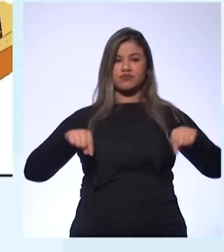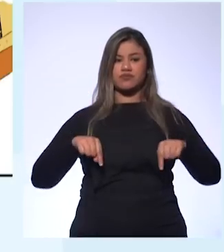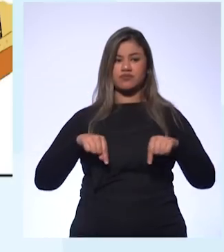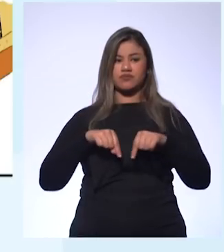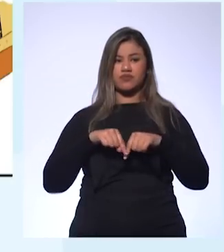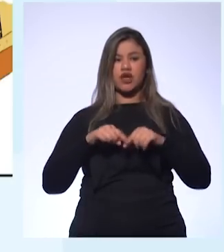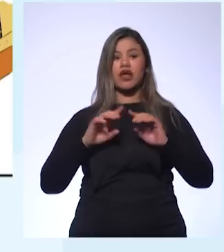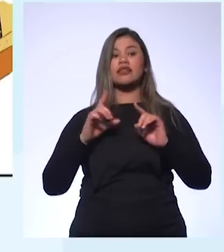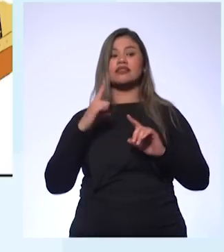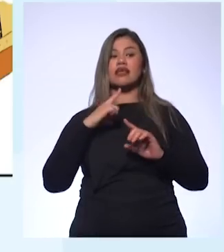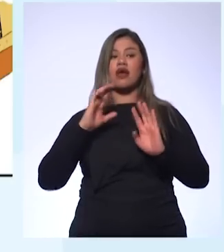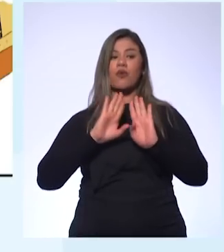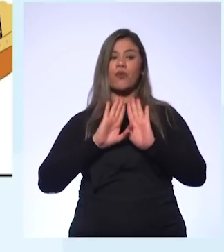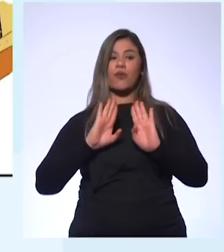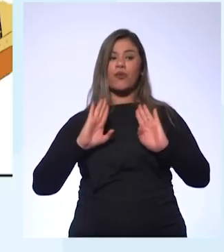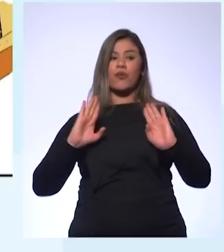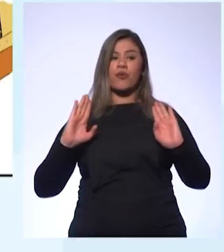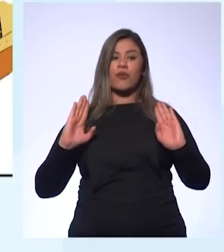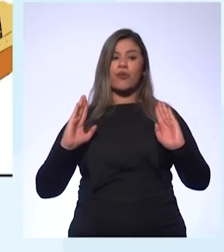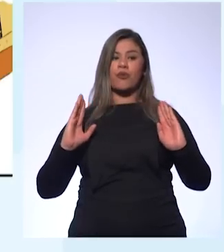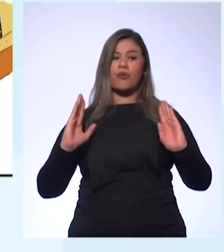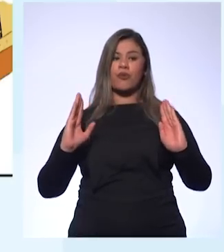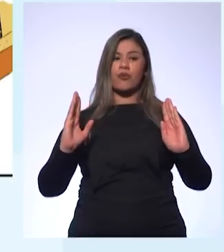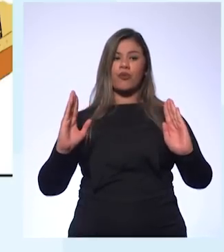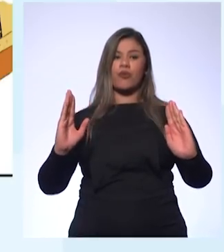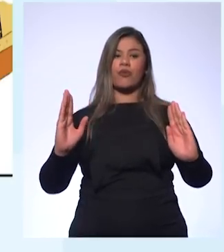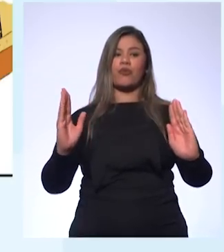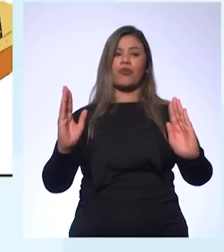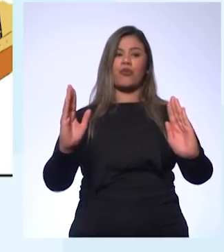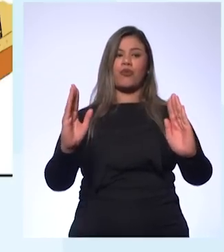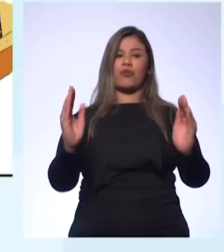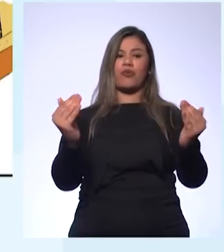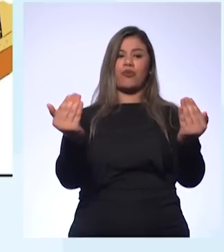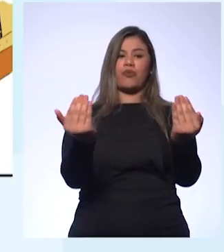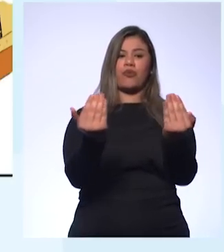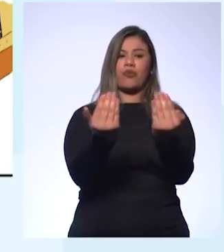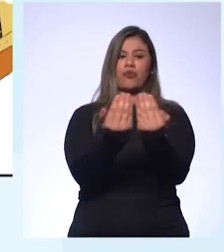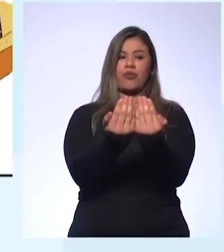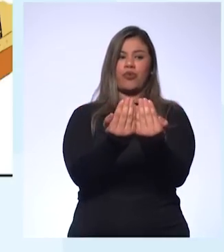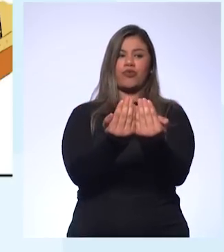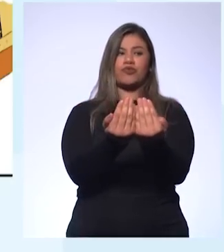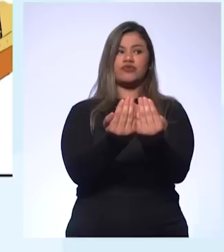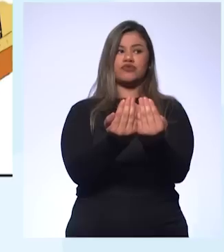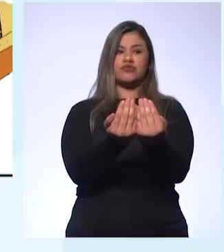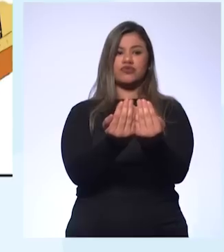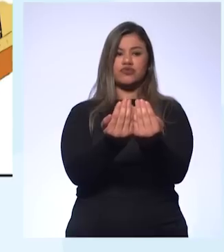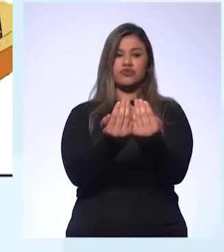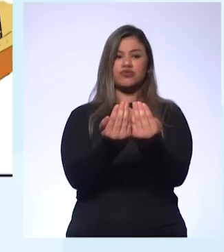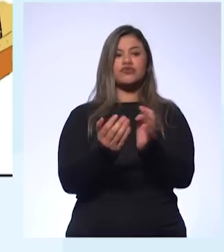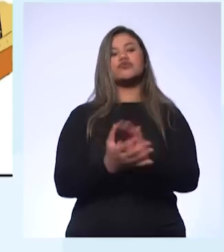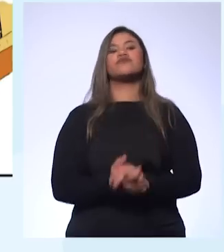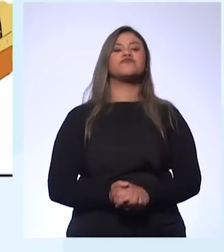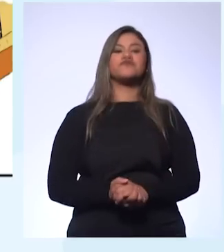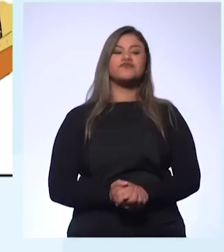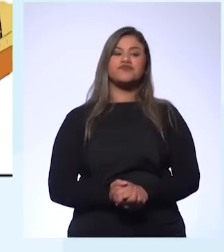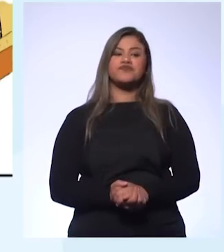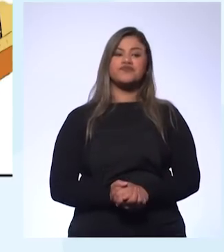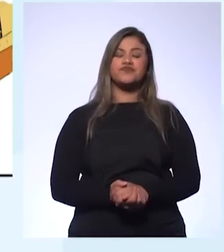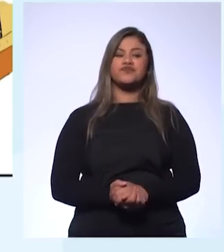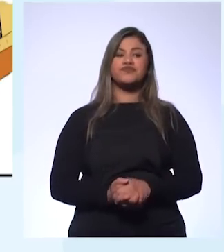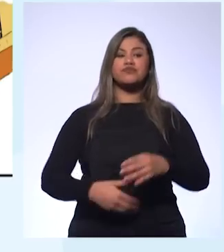o muro que o Bagrini falou. Um muro. Bagrini, muito legal que você colocou aqui o seu muro. Então, a gente tem o muro.